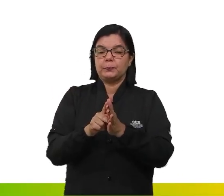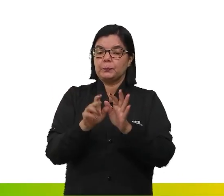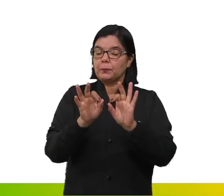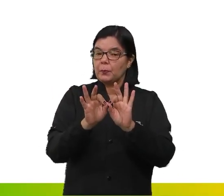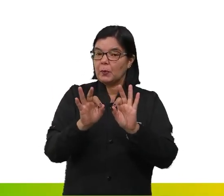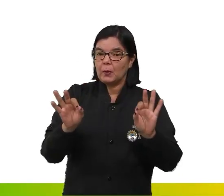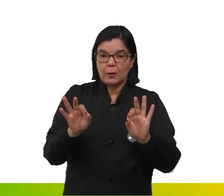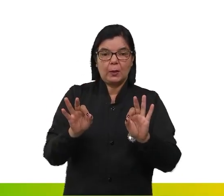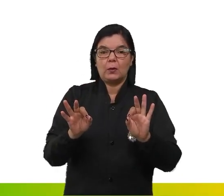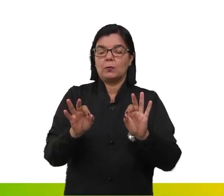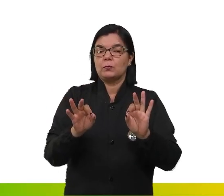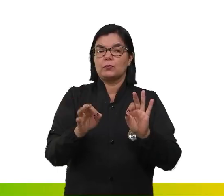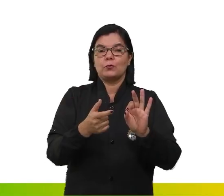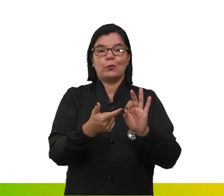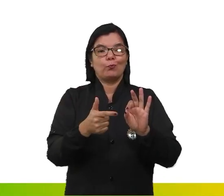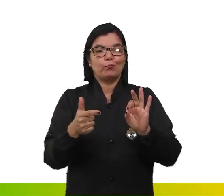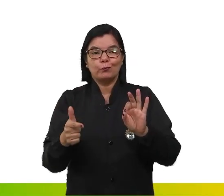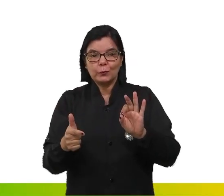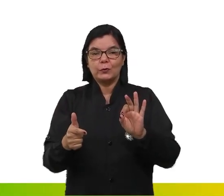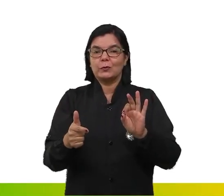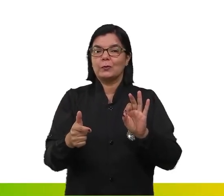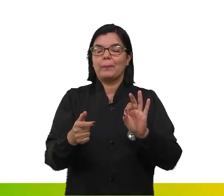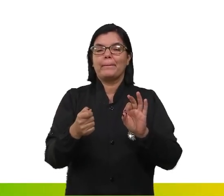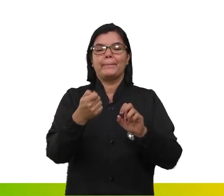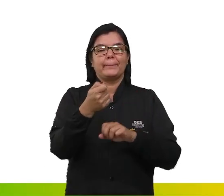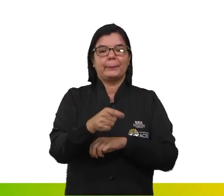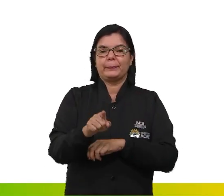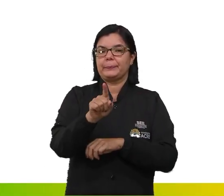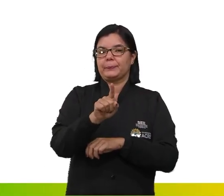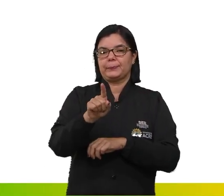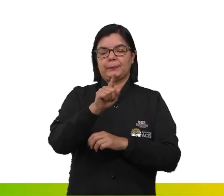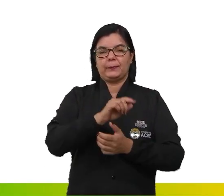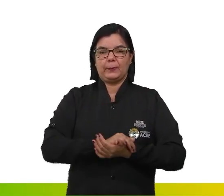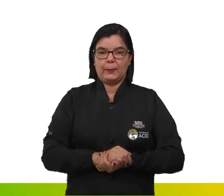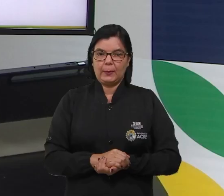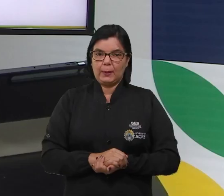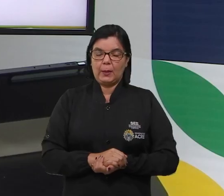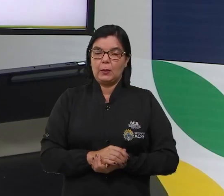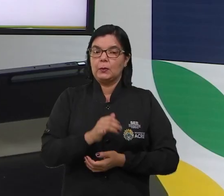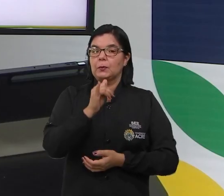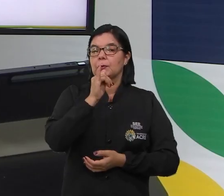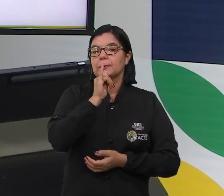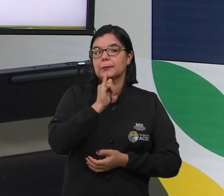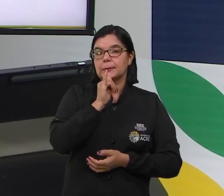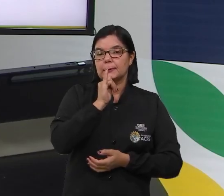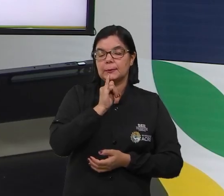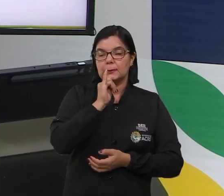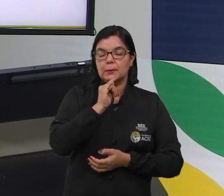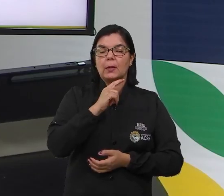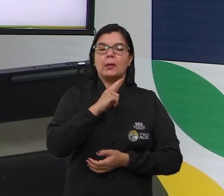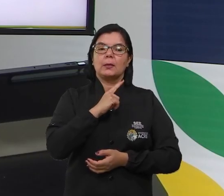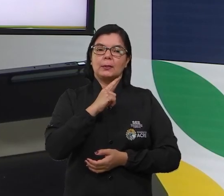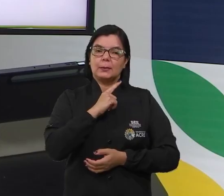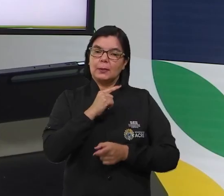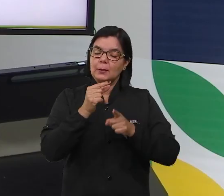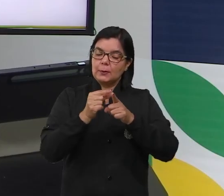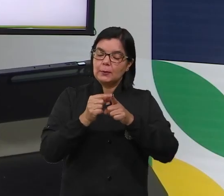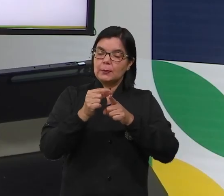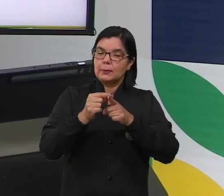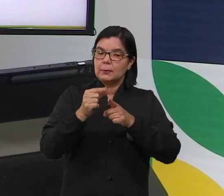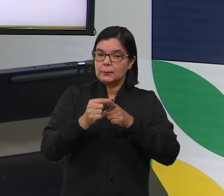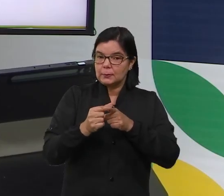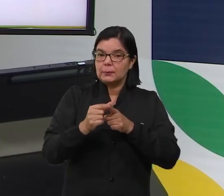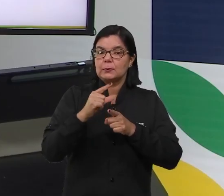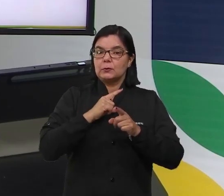onde medidas padronizadas não são essenciais. Por exemplo, existem muitas unidades de